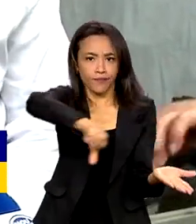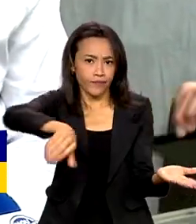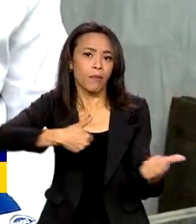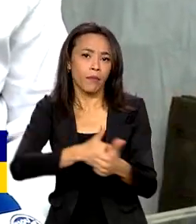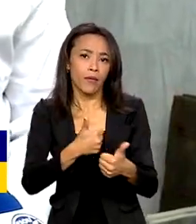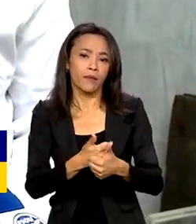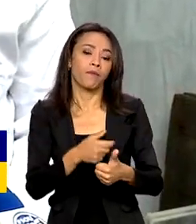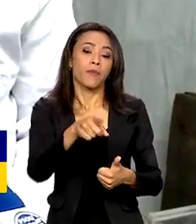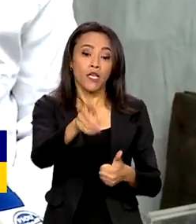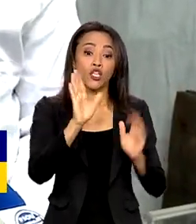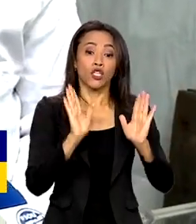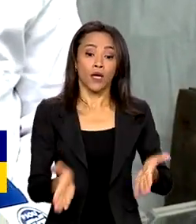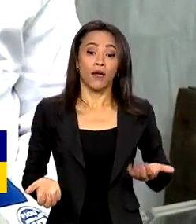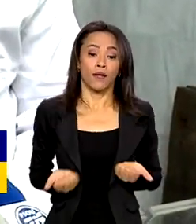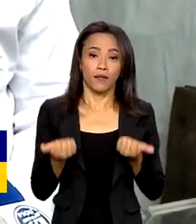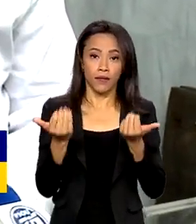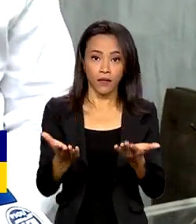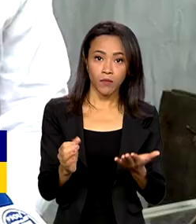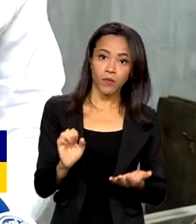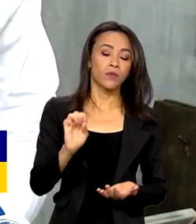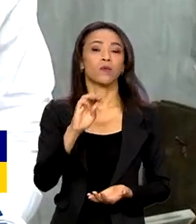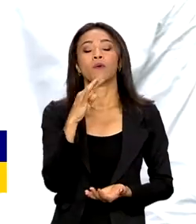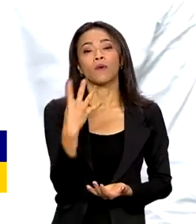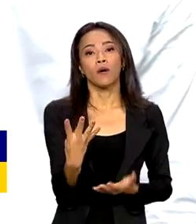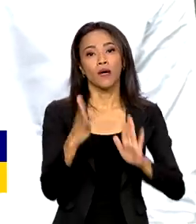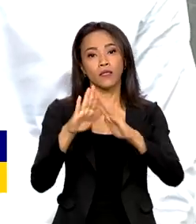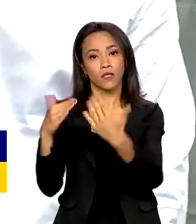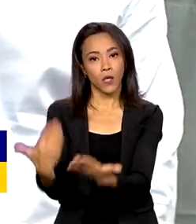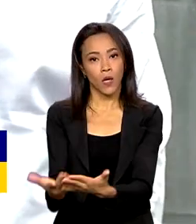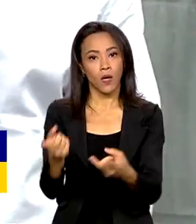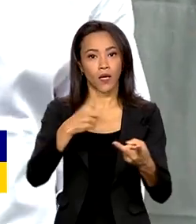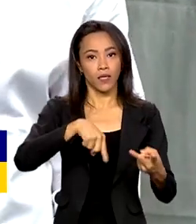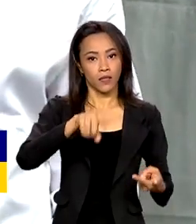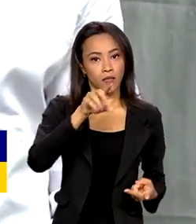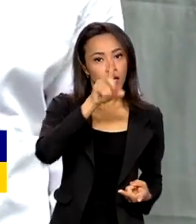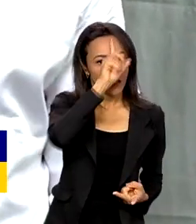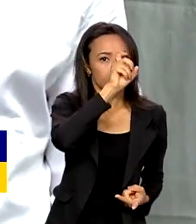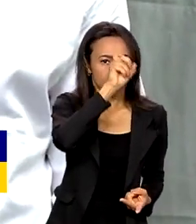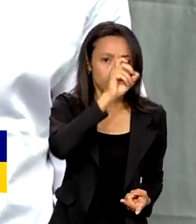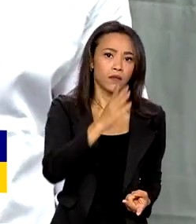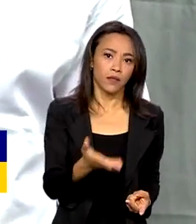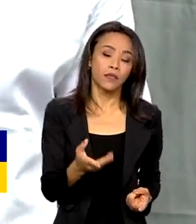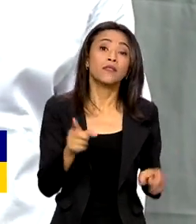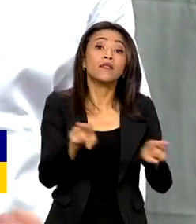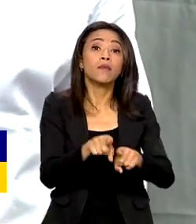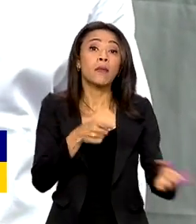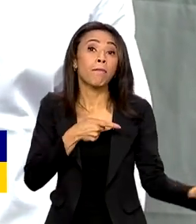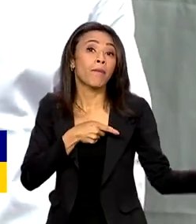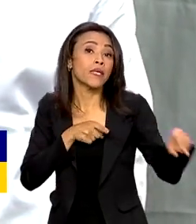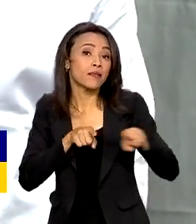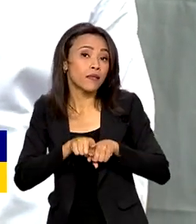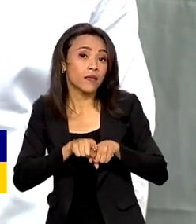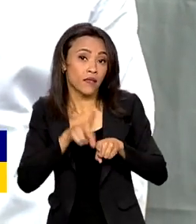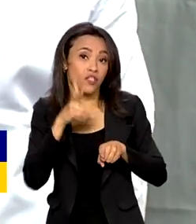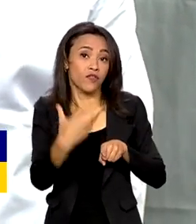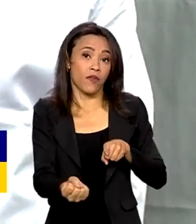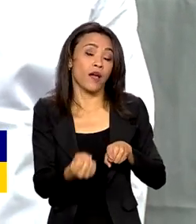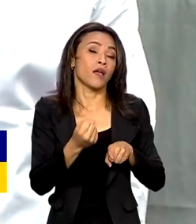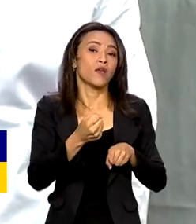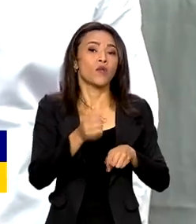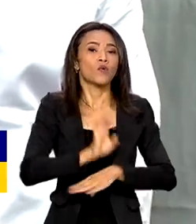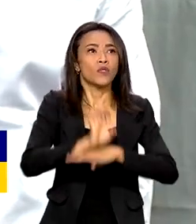escolas já reforma da unidade de saúde fora as parcerias que nós vamos firmar com Estados